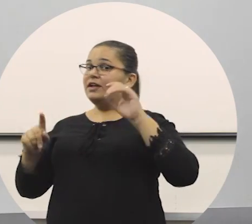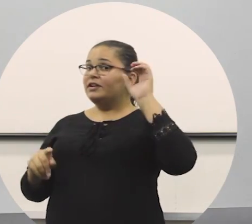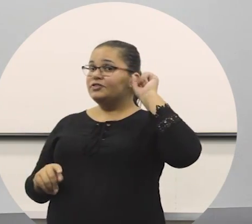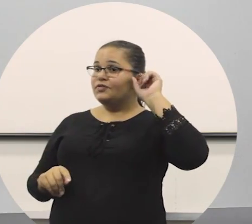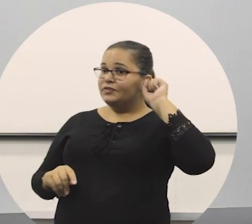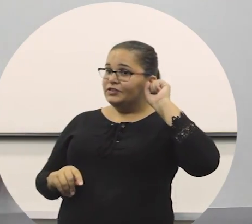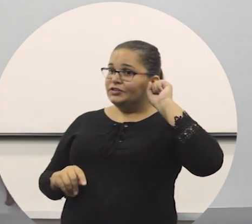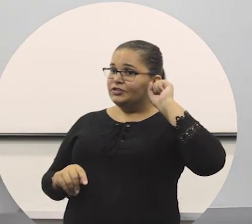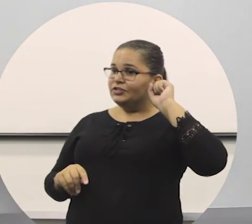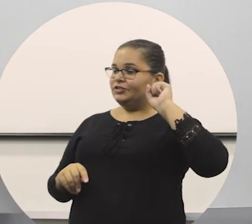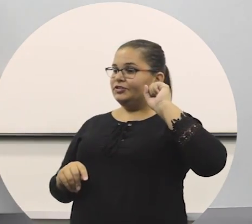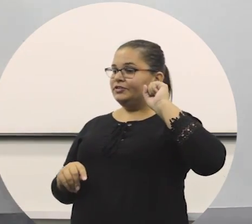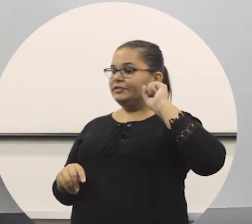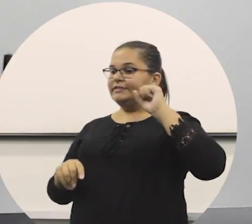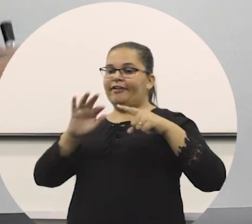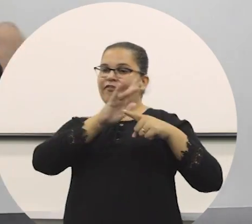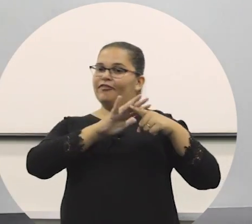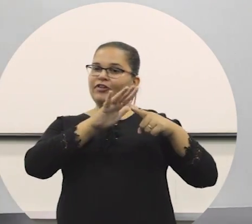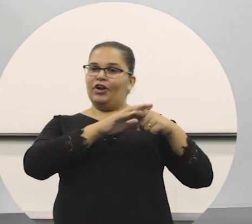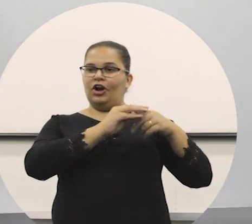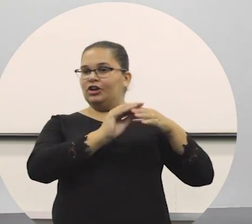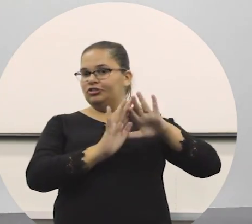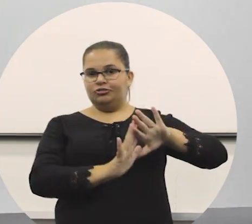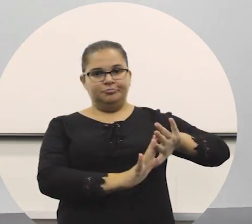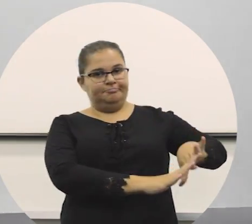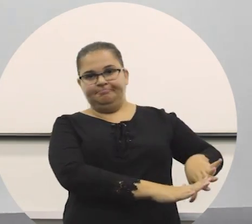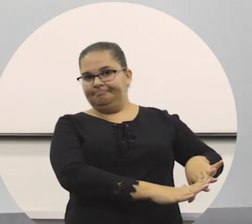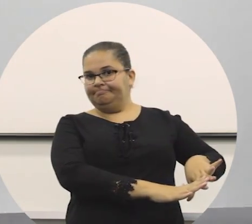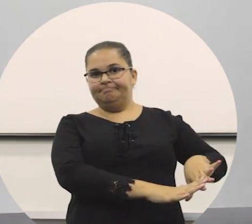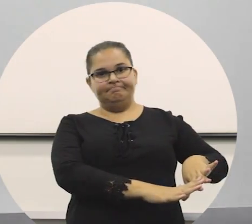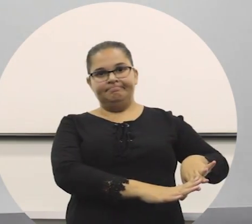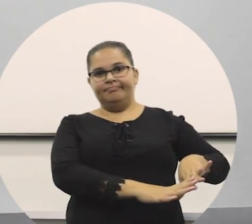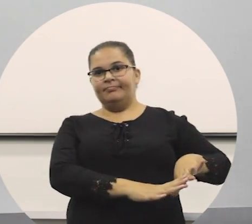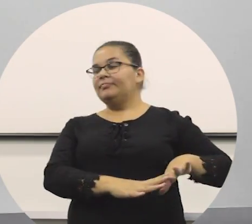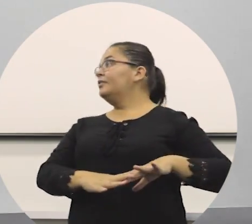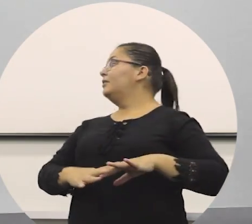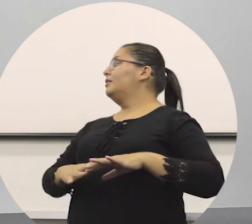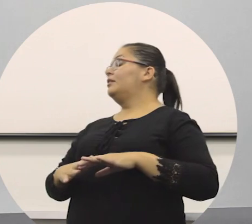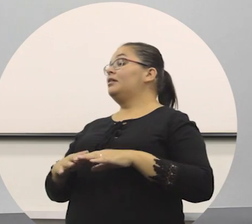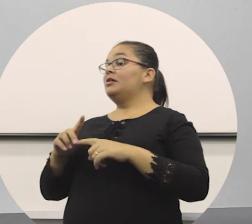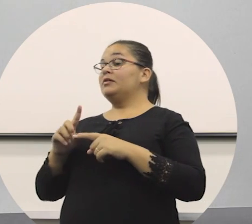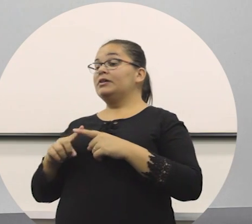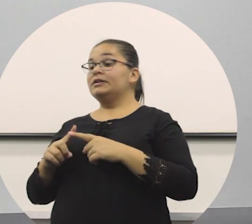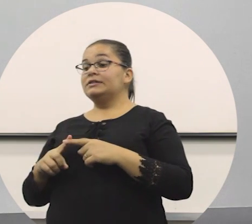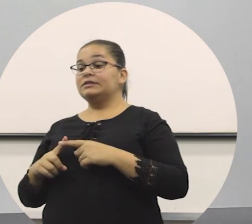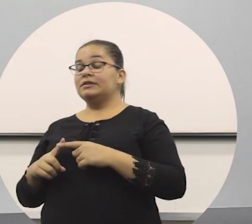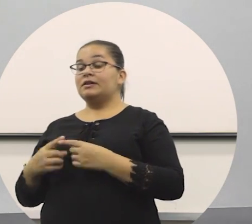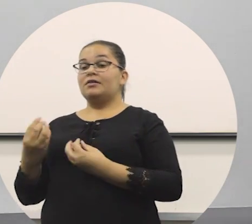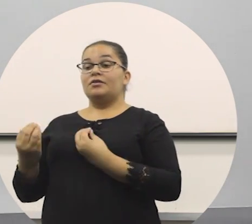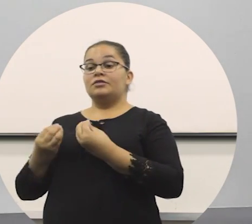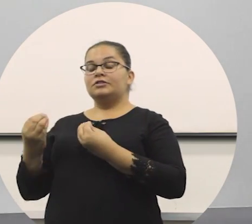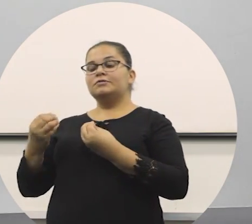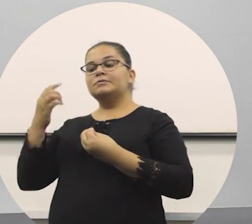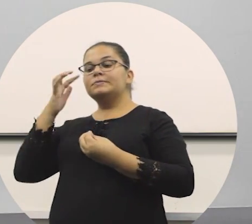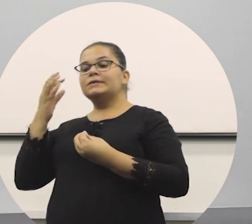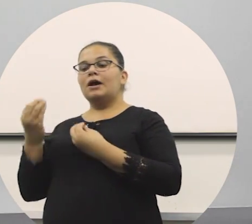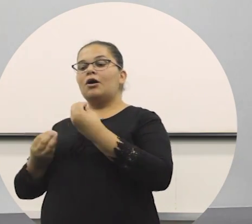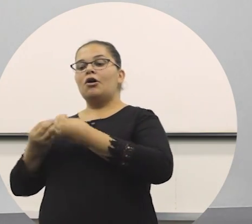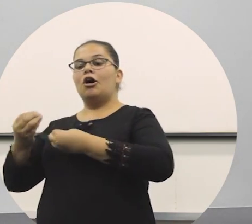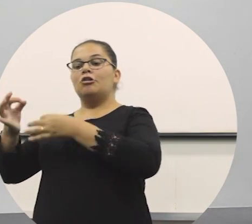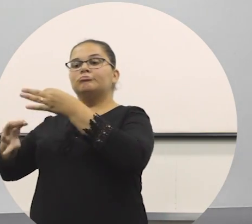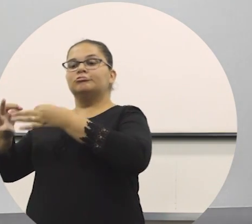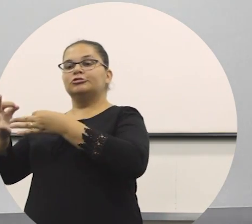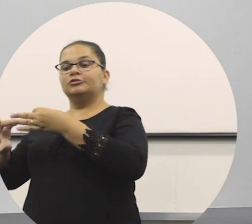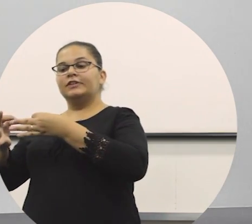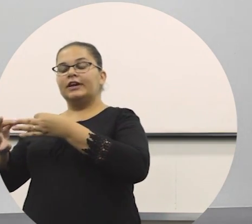Então, eu nem vou considerar o processador fonológico, senão nós vamos acabar vindo por isso aqui, que é um caminho que justifica, por exemplo,